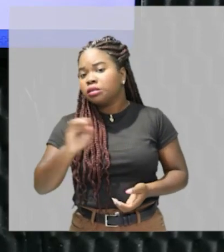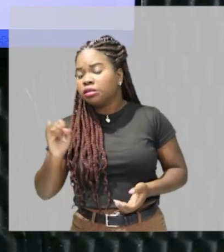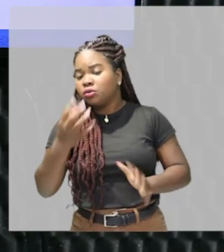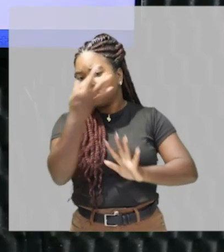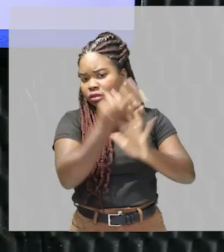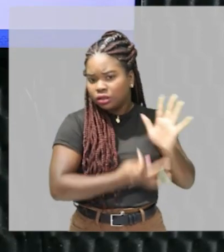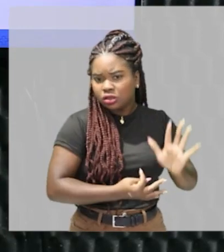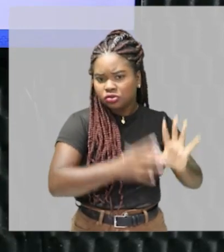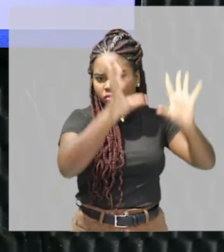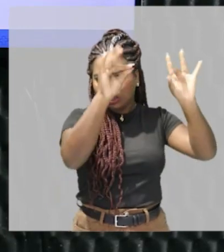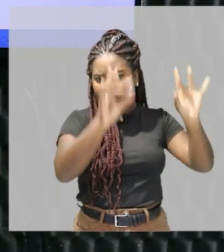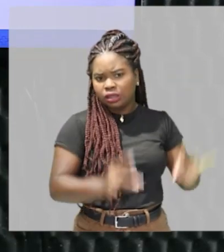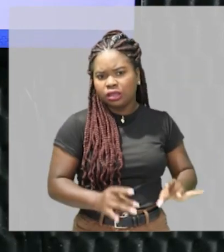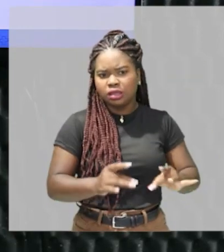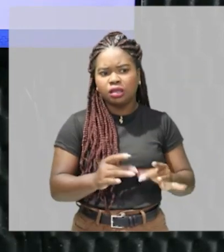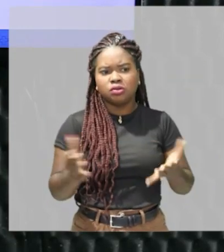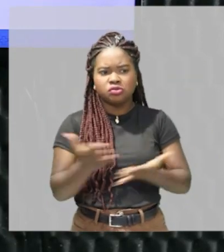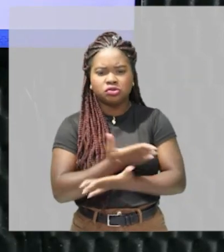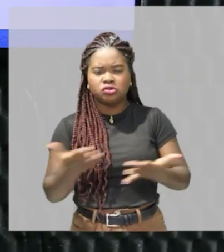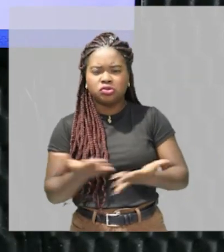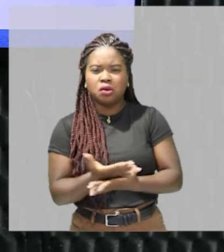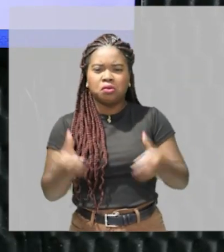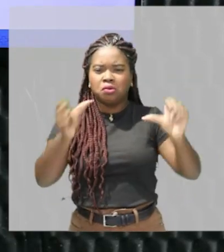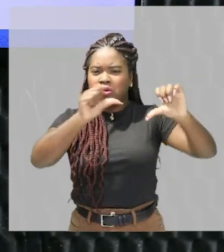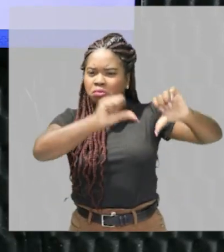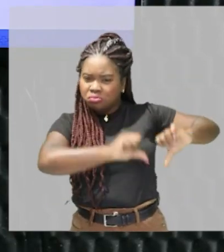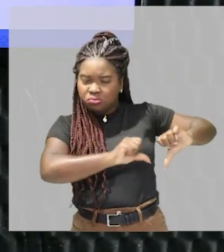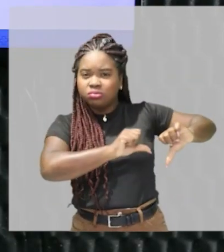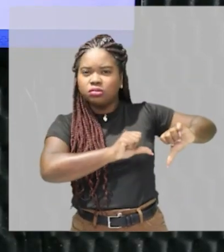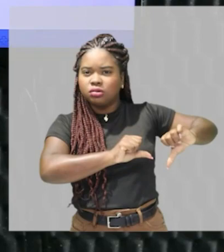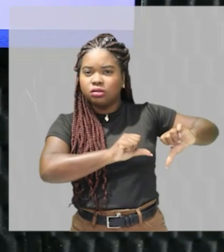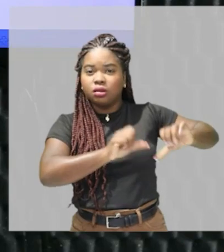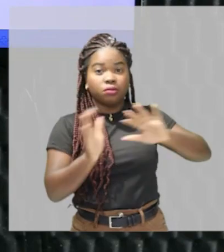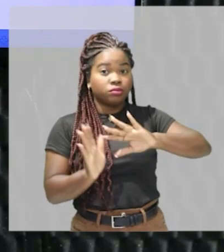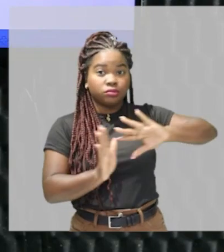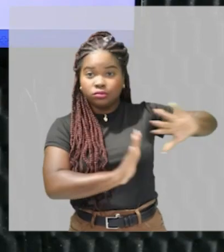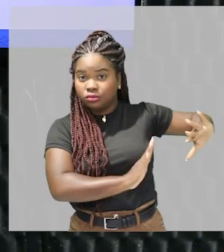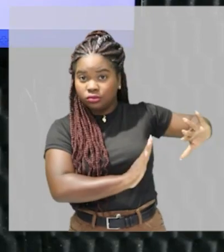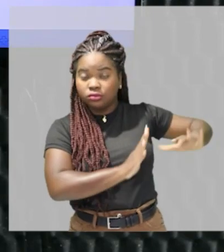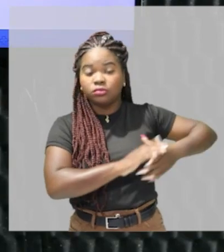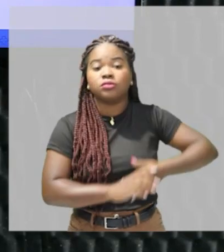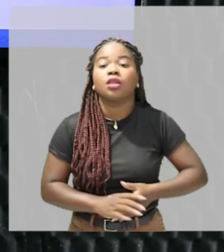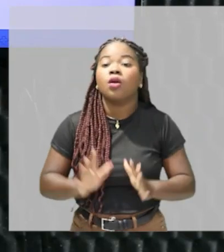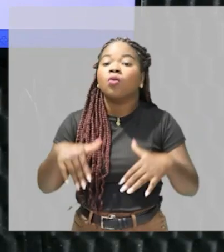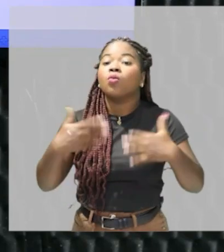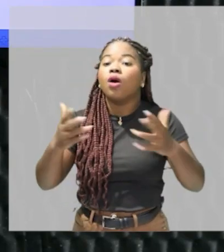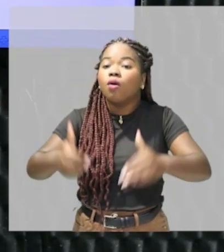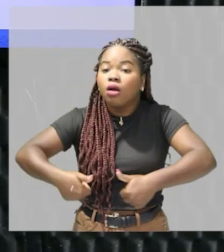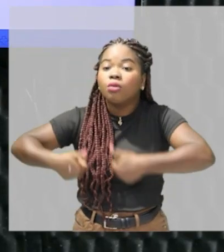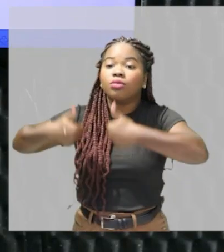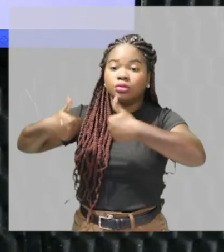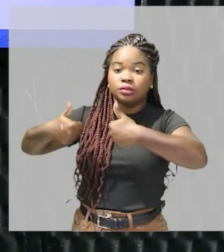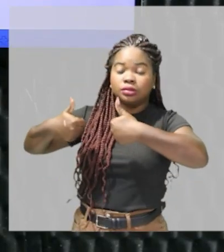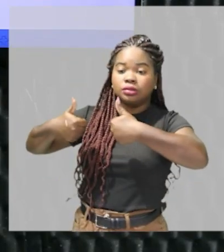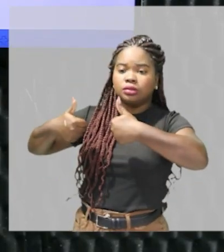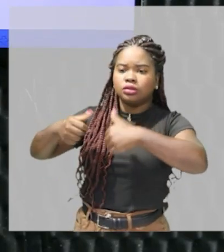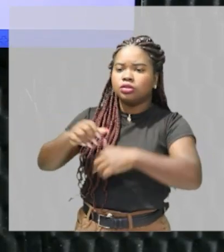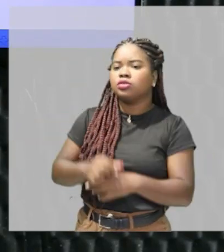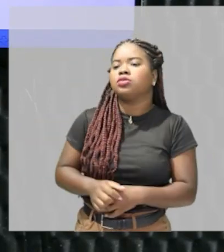desvantagens, isso não é importante, porque o seu foco na resolução da questão é procurar qual é o ponto positivo na